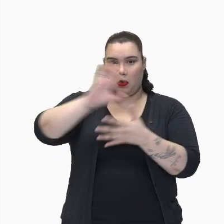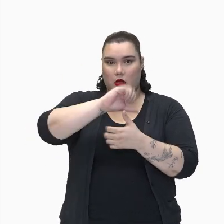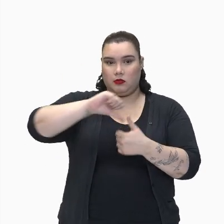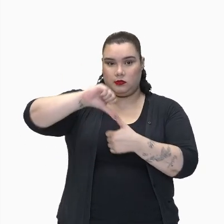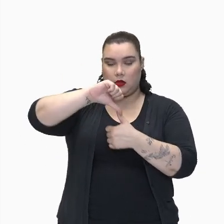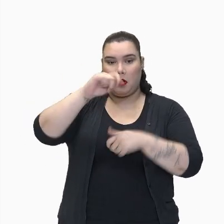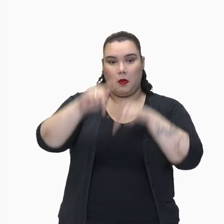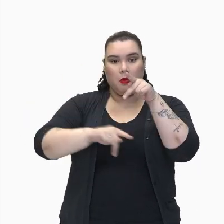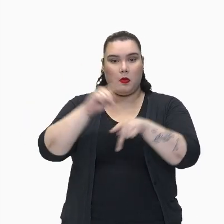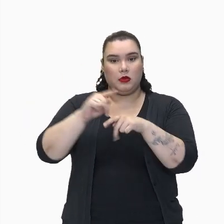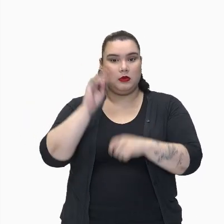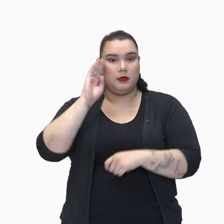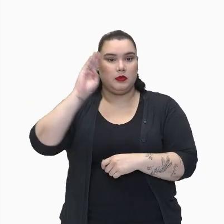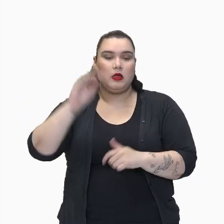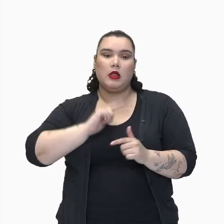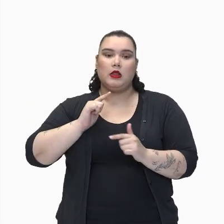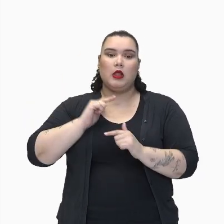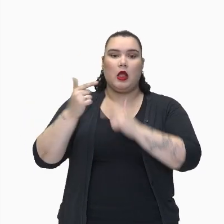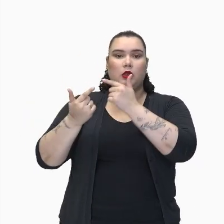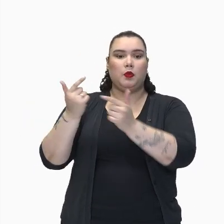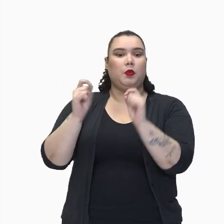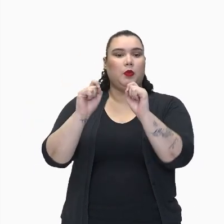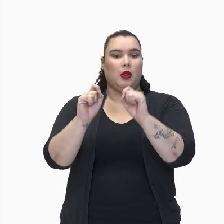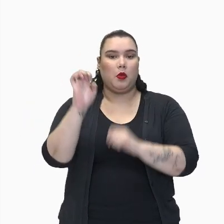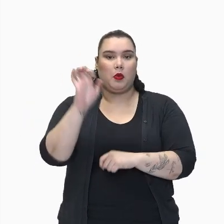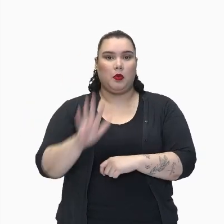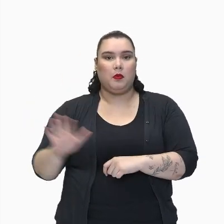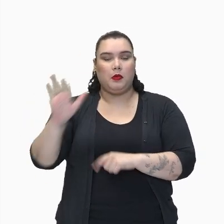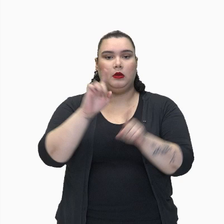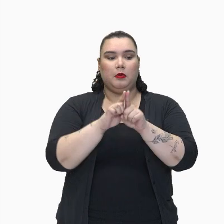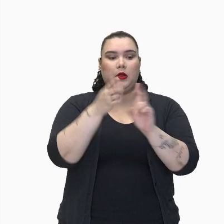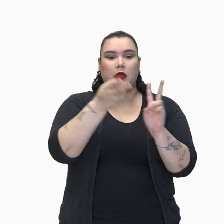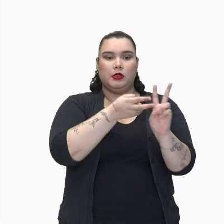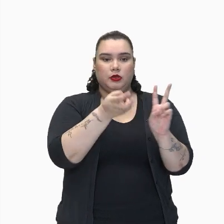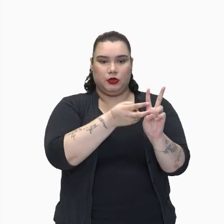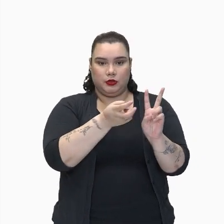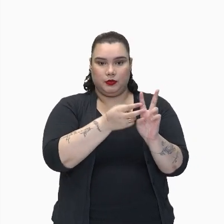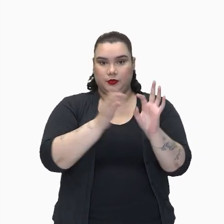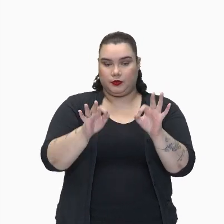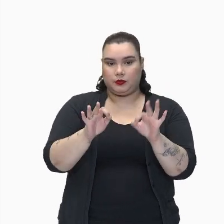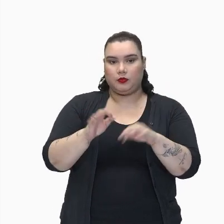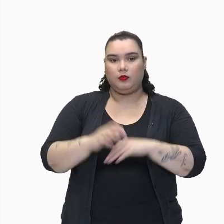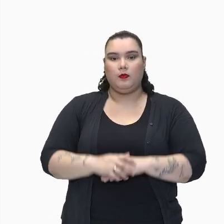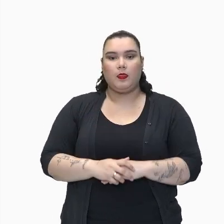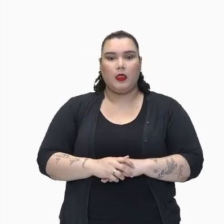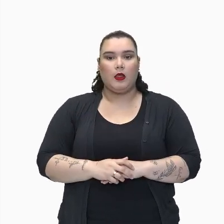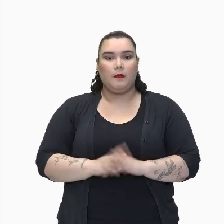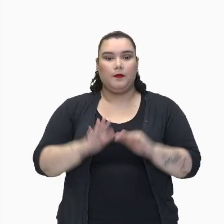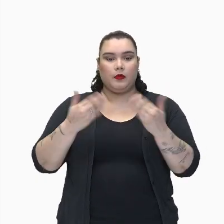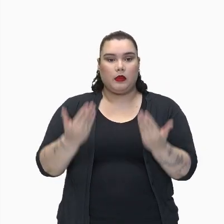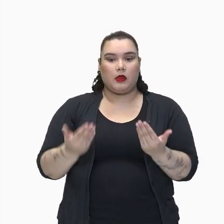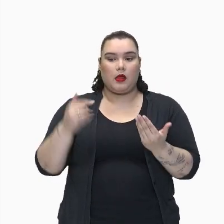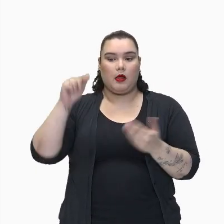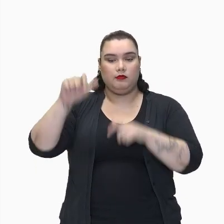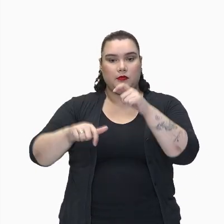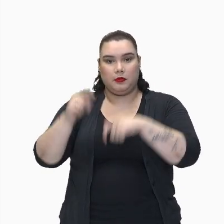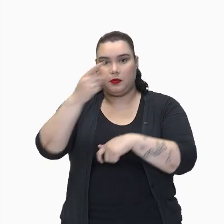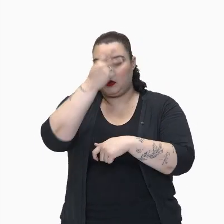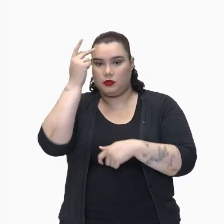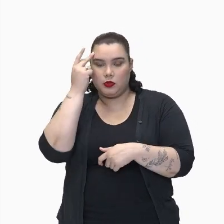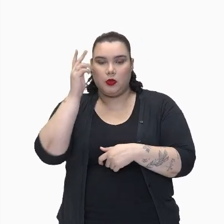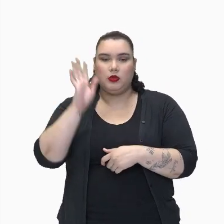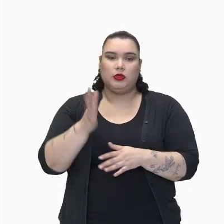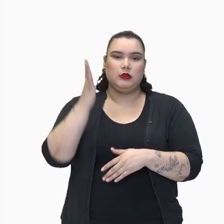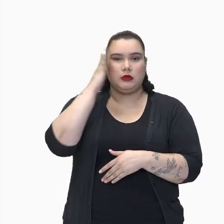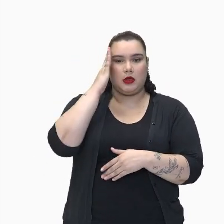maioria, descendente de europeus e de indígenas. Então, esses descendentes de europeus, você deve já